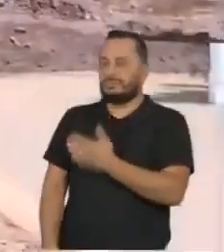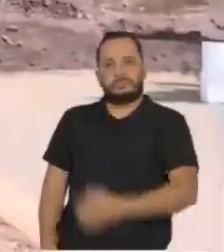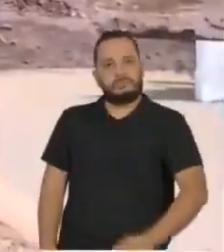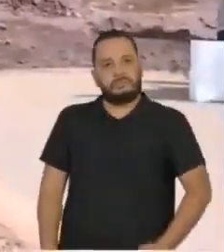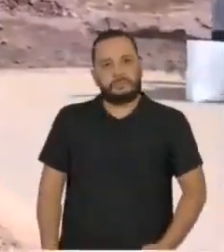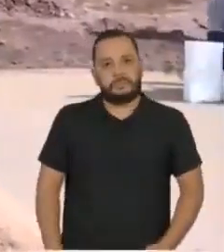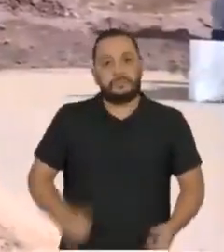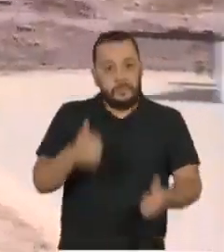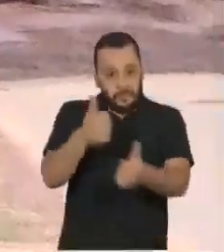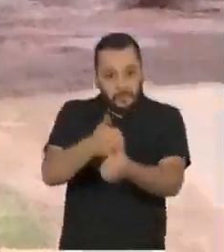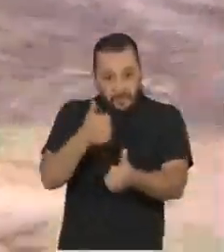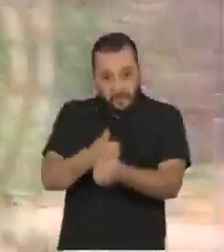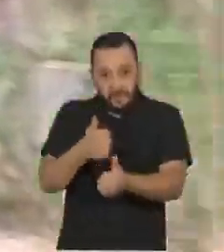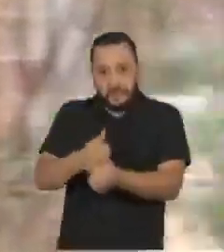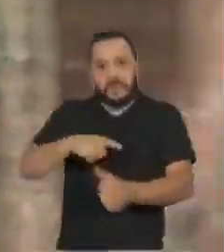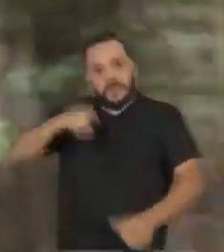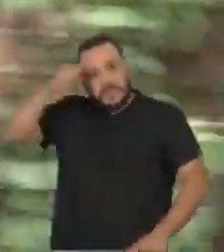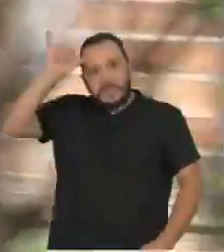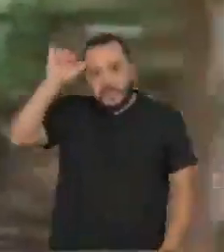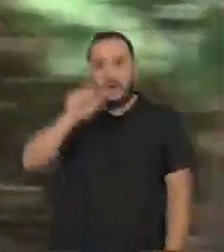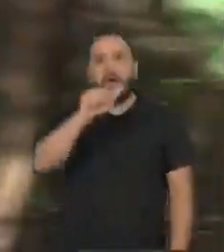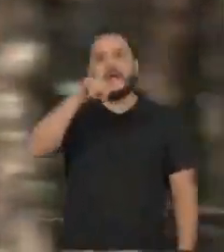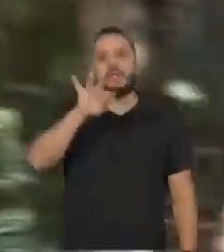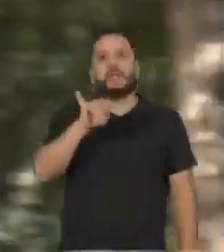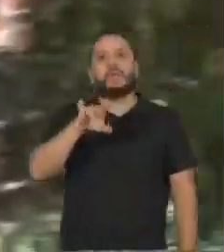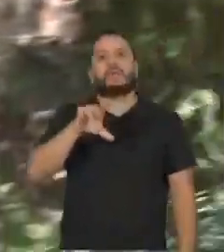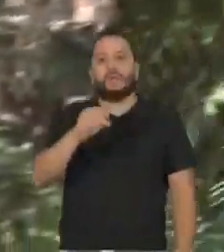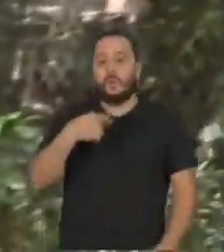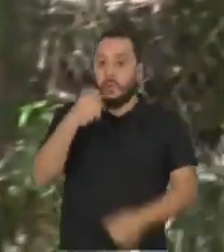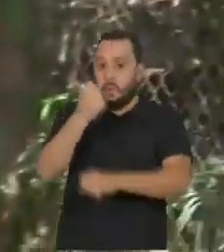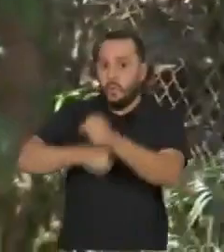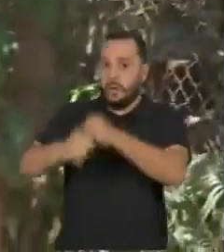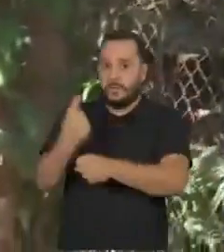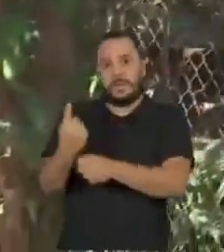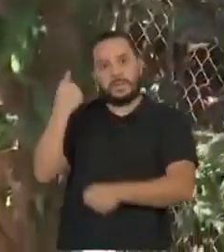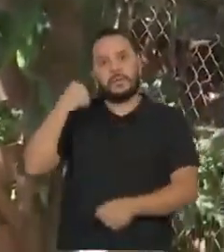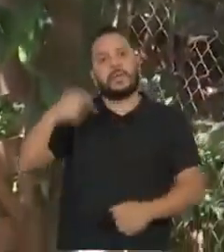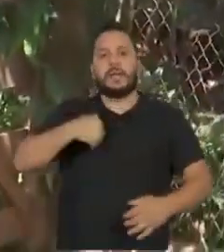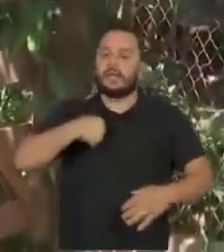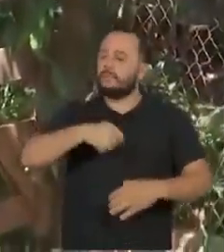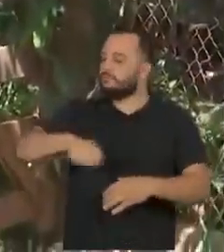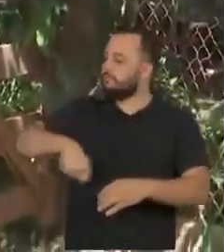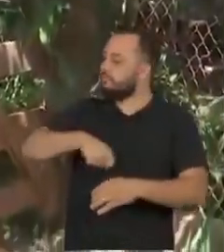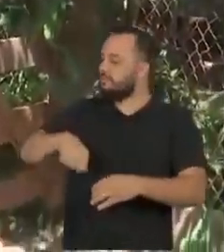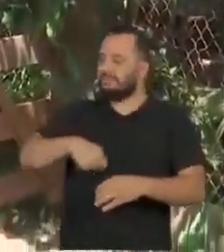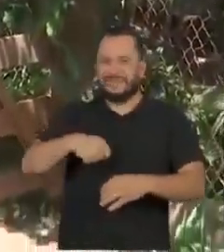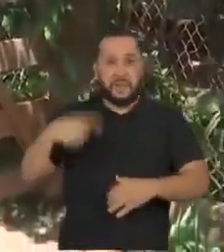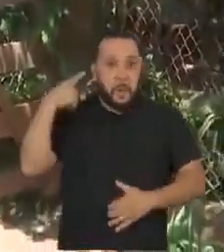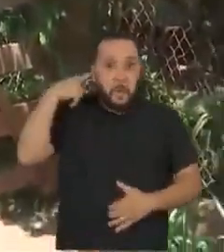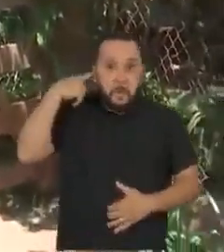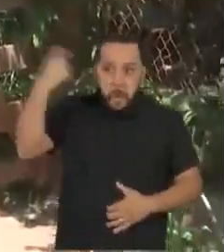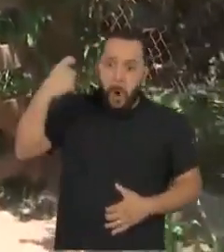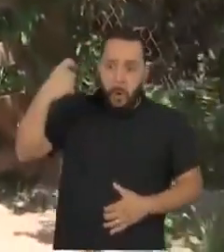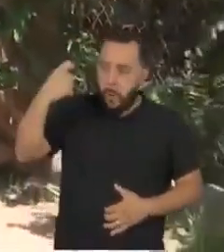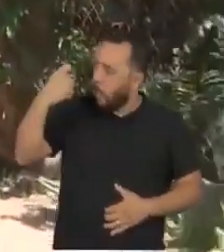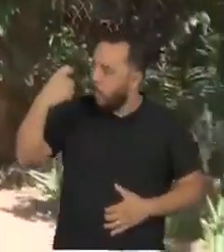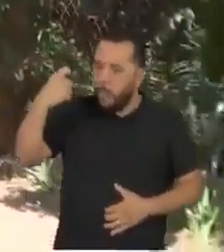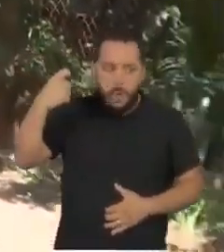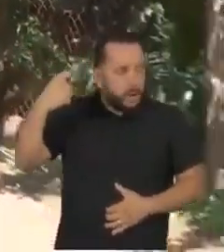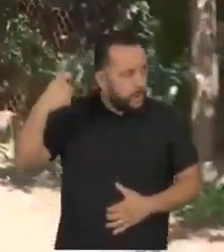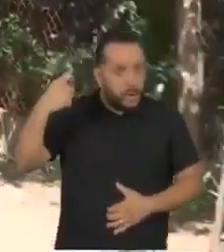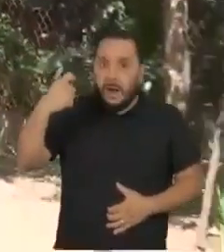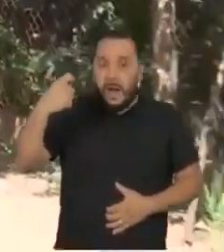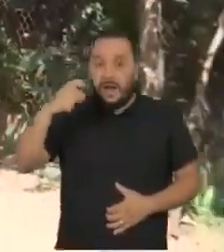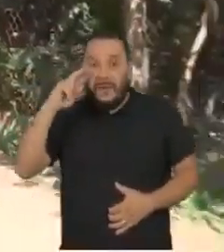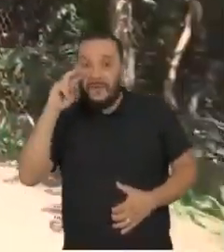Perto dali fica a chácara do Antônio. No ano passado, ele contou que fazia almoço quando ouviu um barulho. Quando eu olhei, já estava vindo